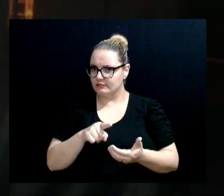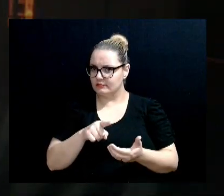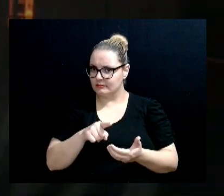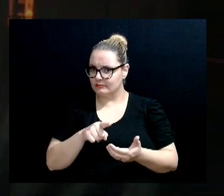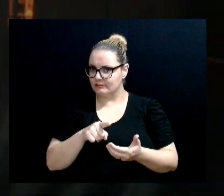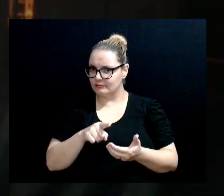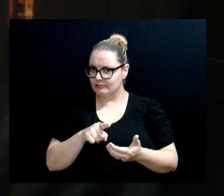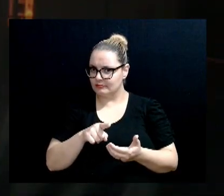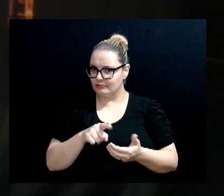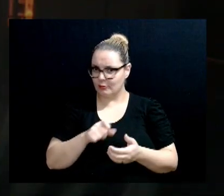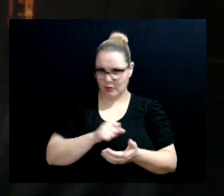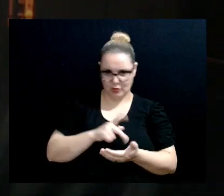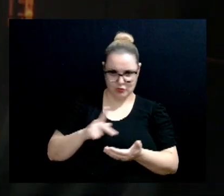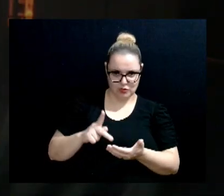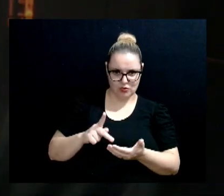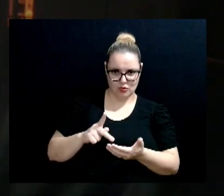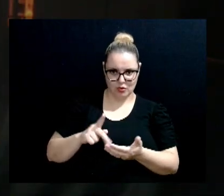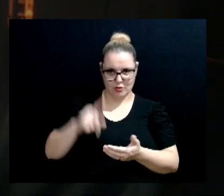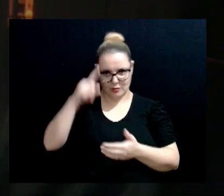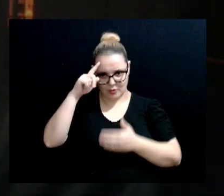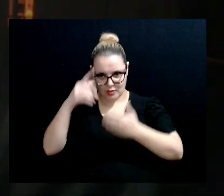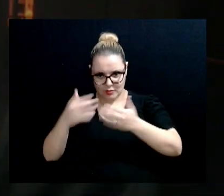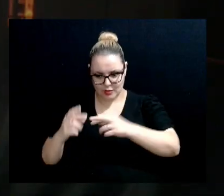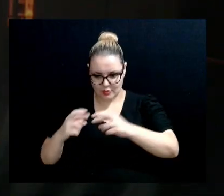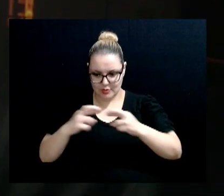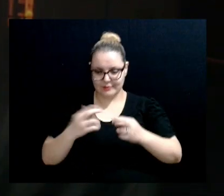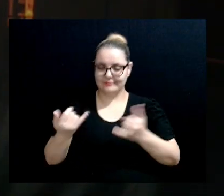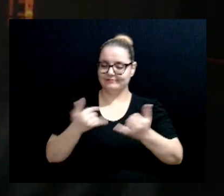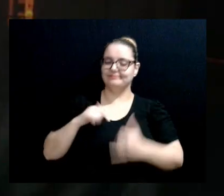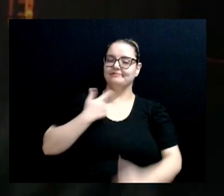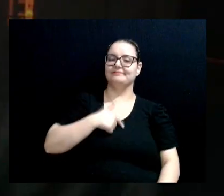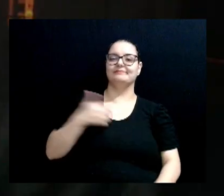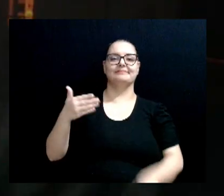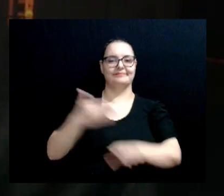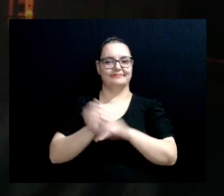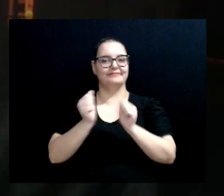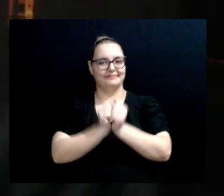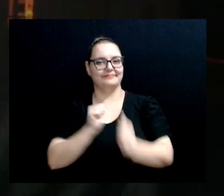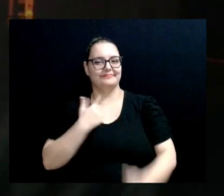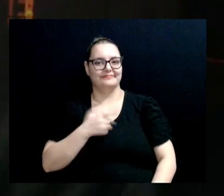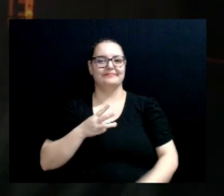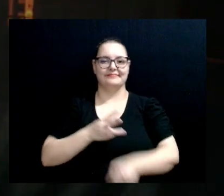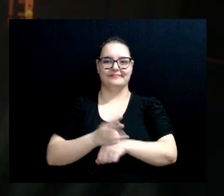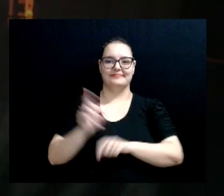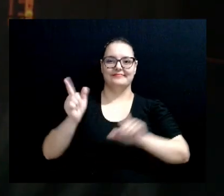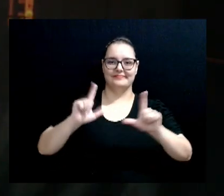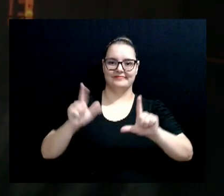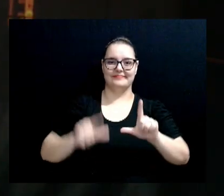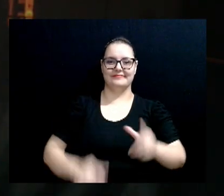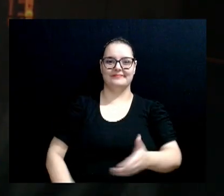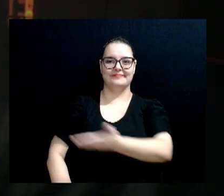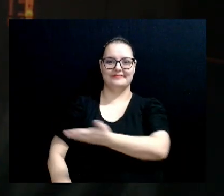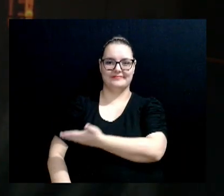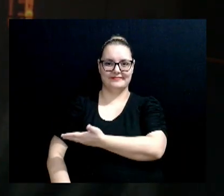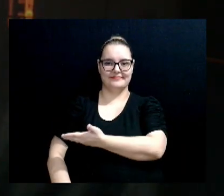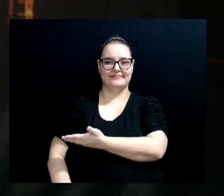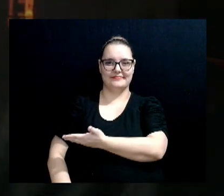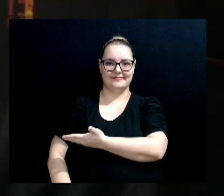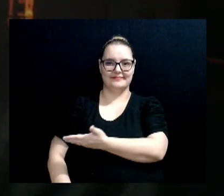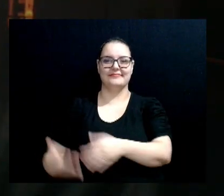aplicativos durante todo o dia? Conta pra gente, participa conosco. WhatsApp na tela pra você, tá aqui, ó. Vamos lá? Participa!